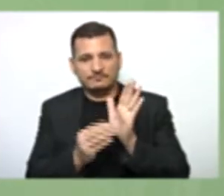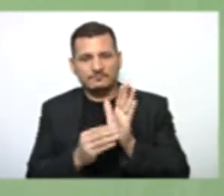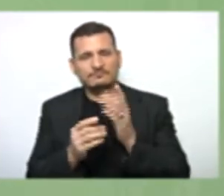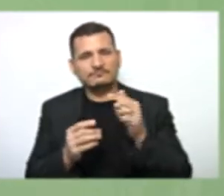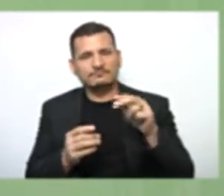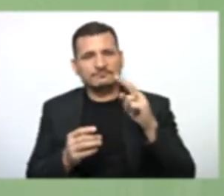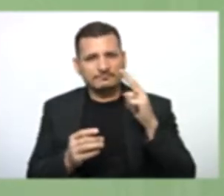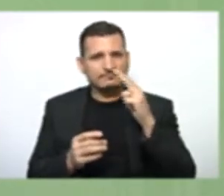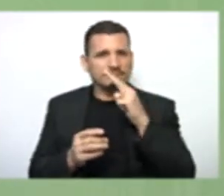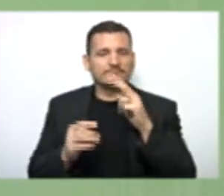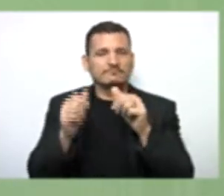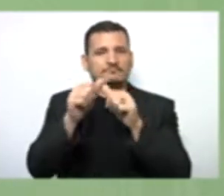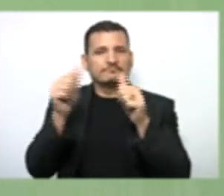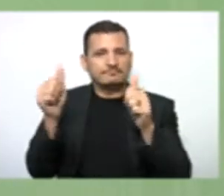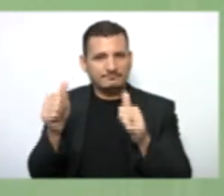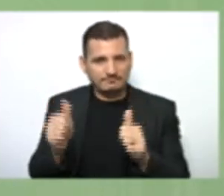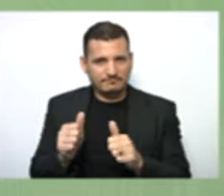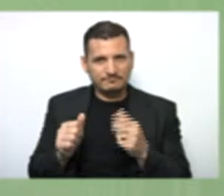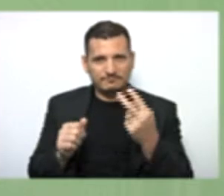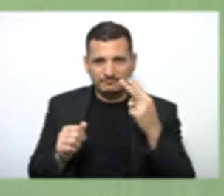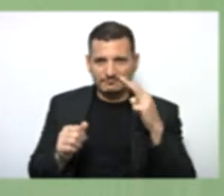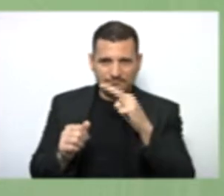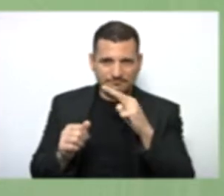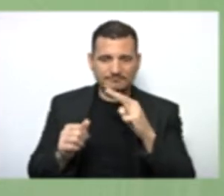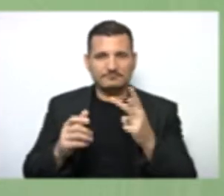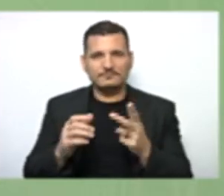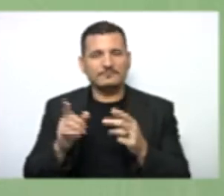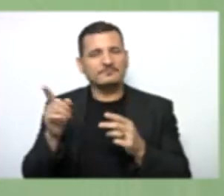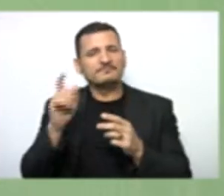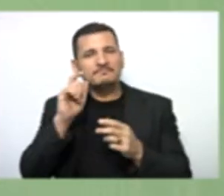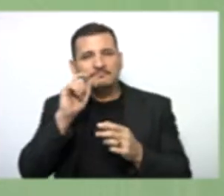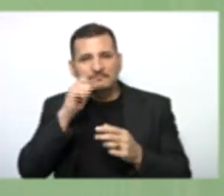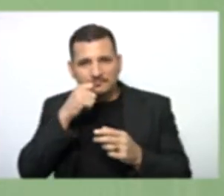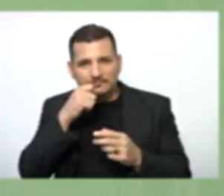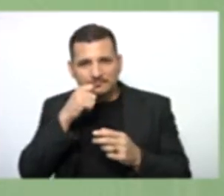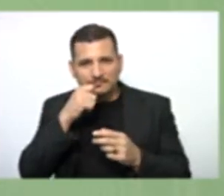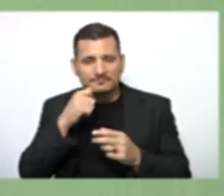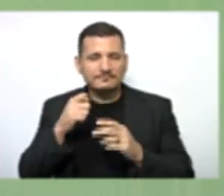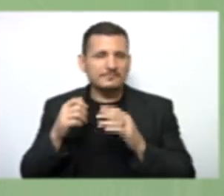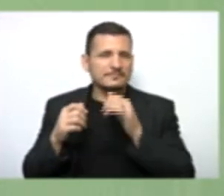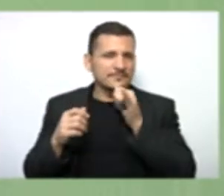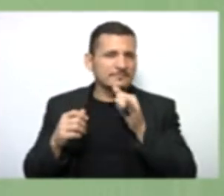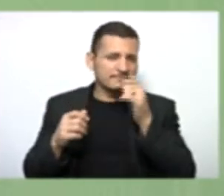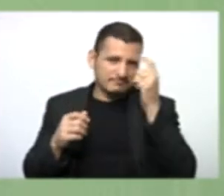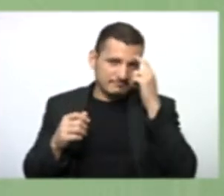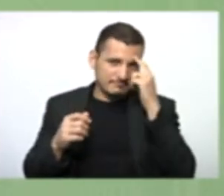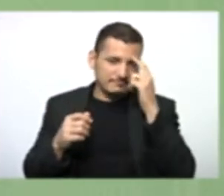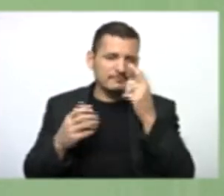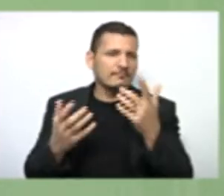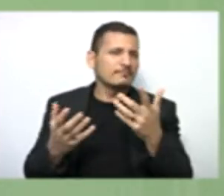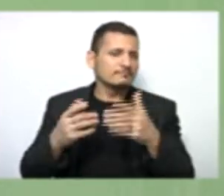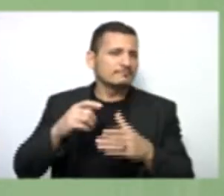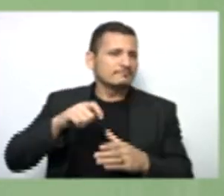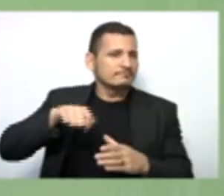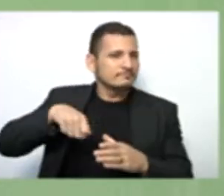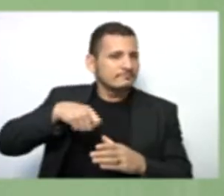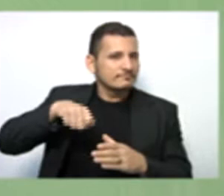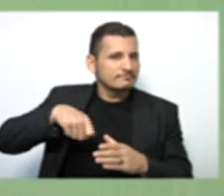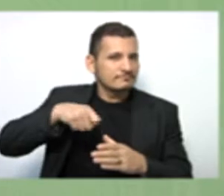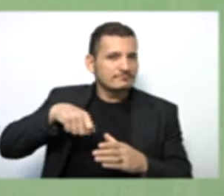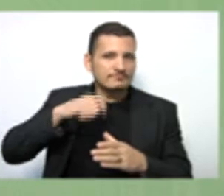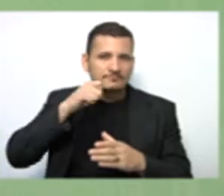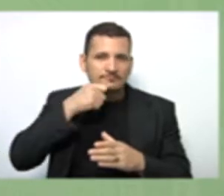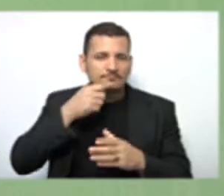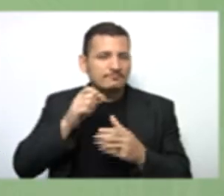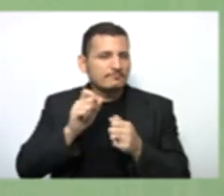estão vendo na imagem aí na tela, um pão, né? Se a gente pensar, professora, para fazer um pão, como que a gente faz? Eu